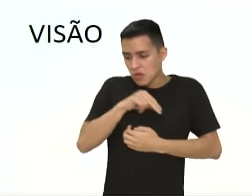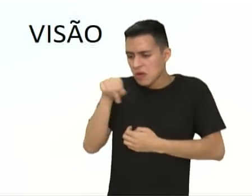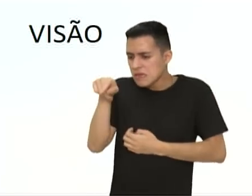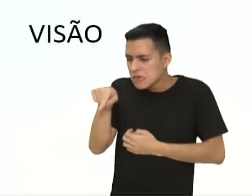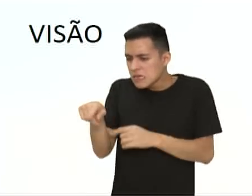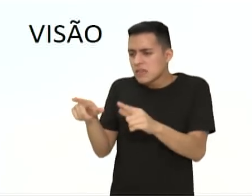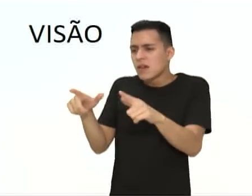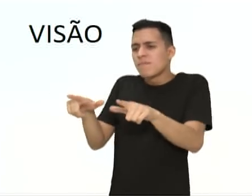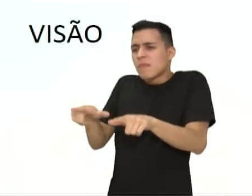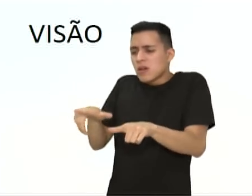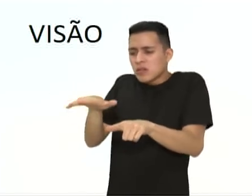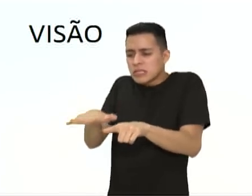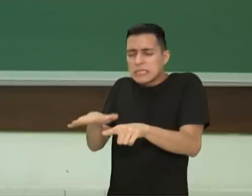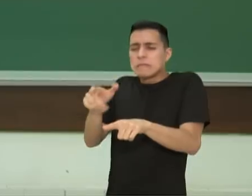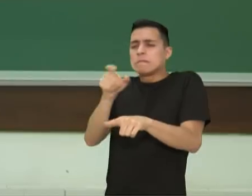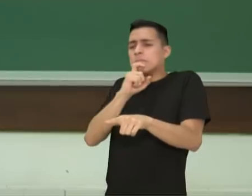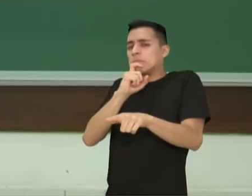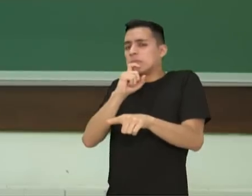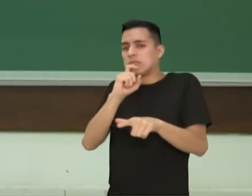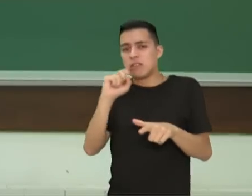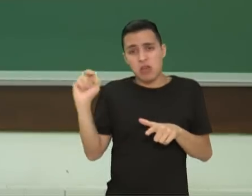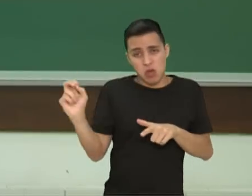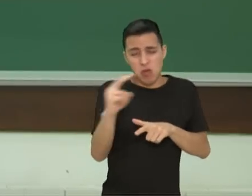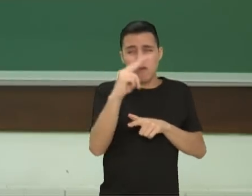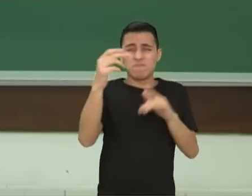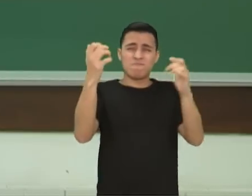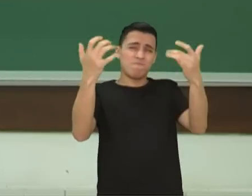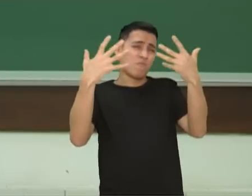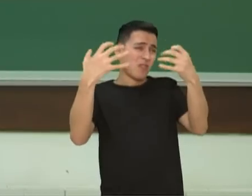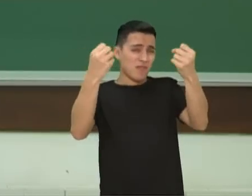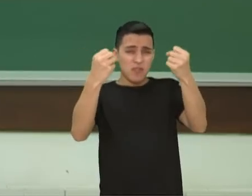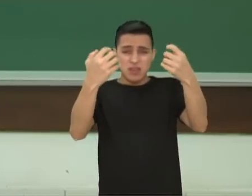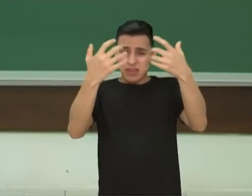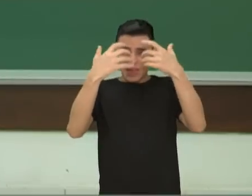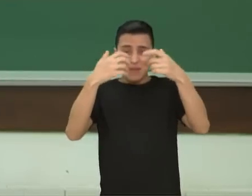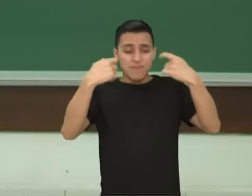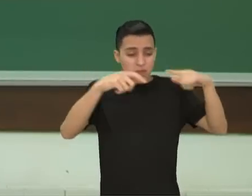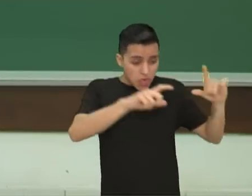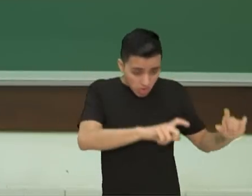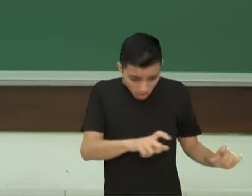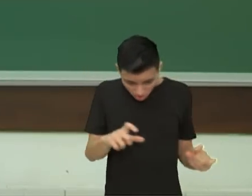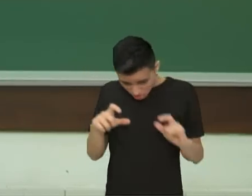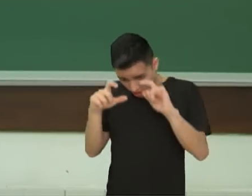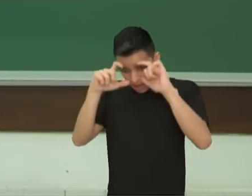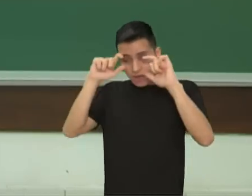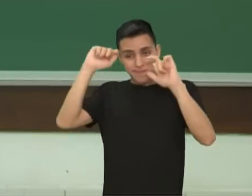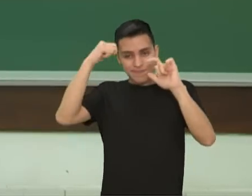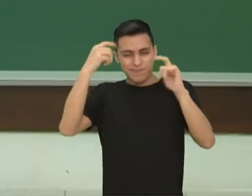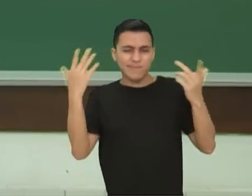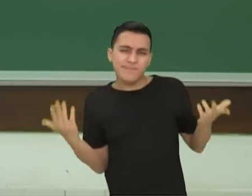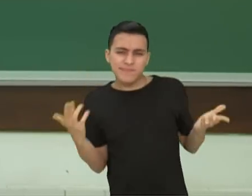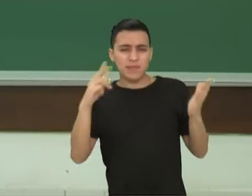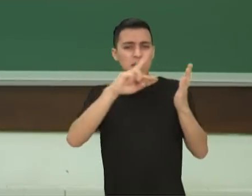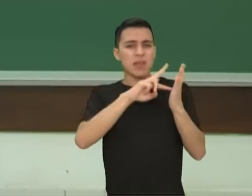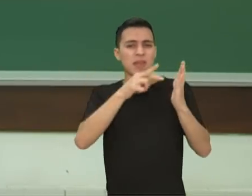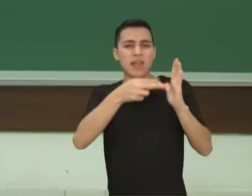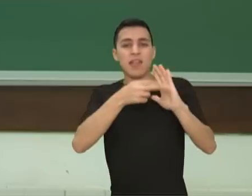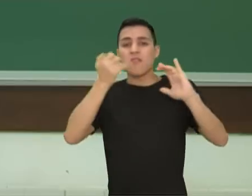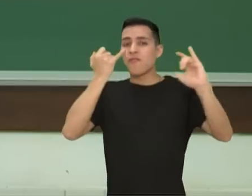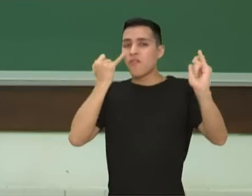muito gelado. Ou nossa, essa luminosidade, a luz está tão forte que eu vou ter que pôr um óculos escuro. Então, nós estamos